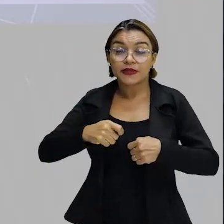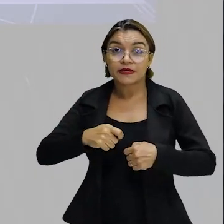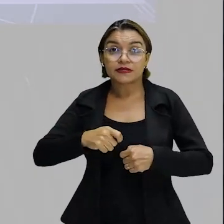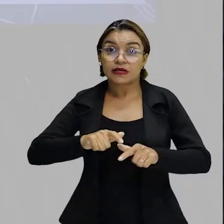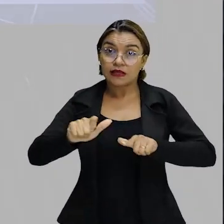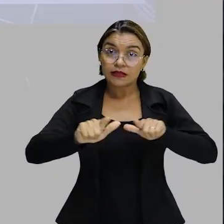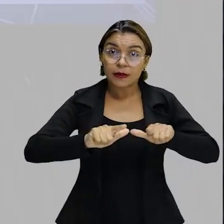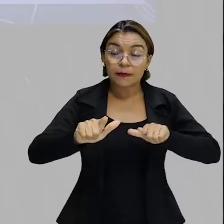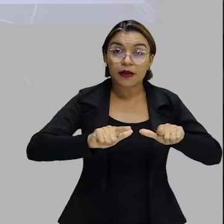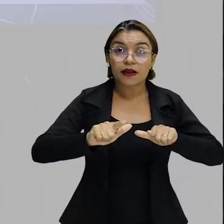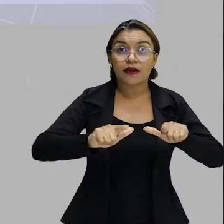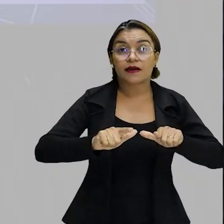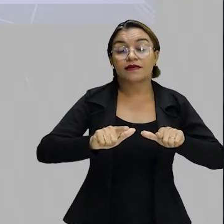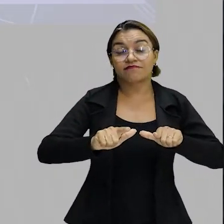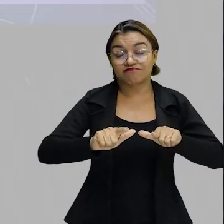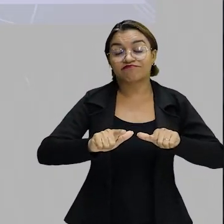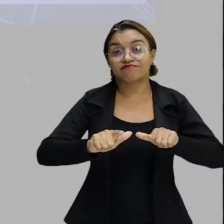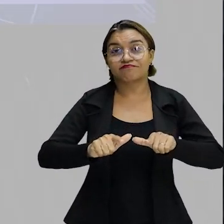esses